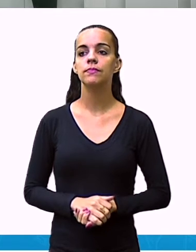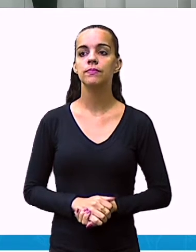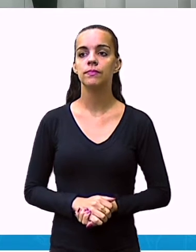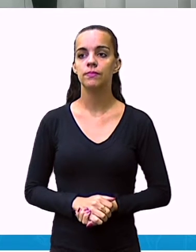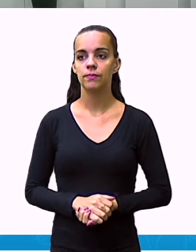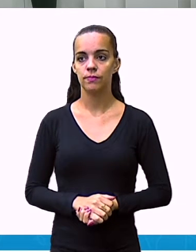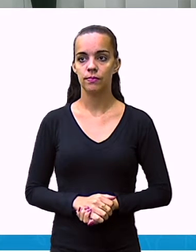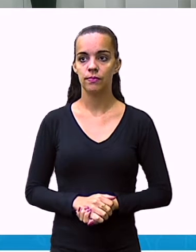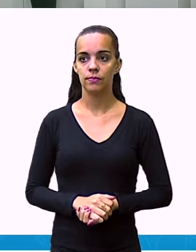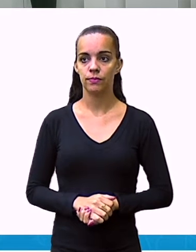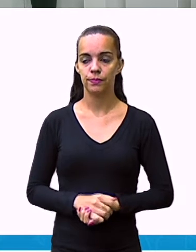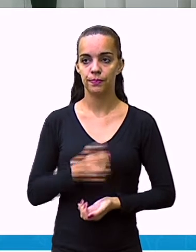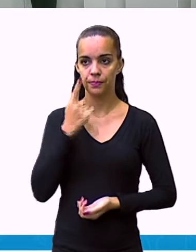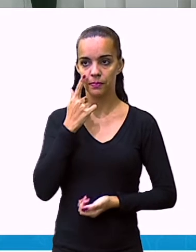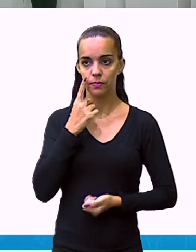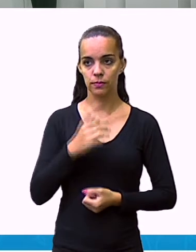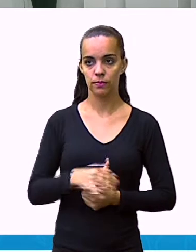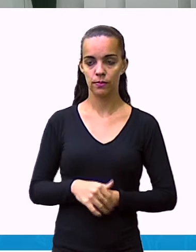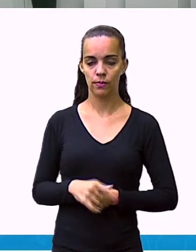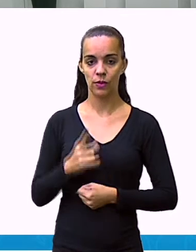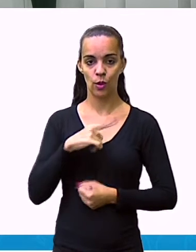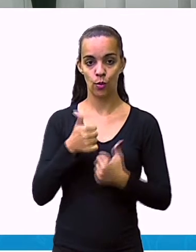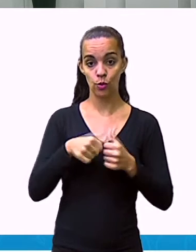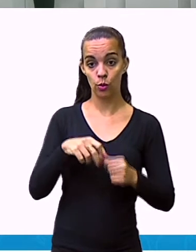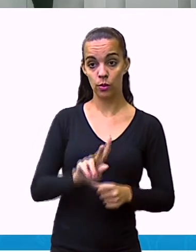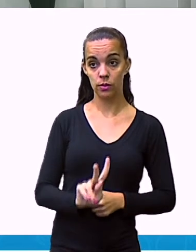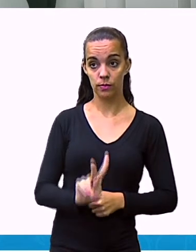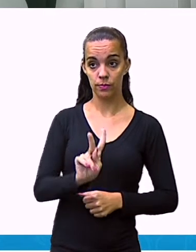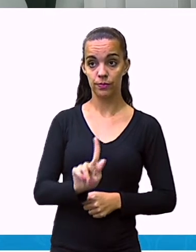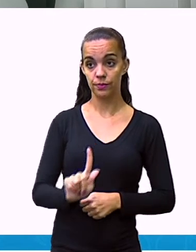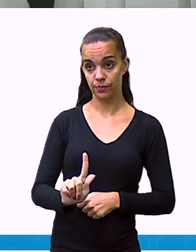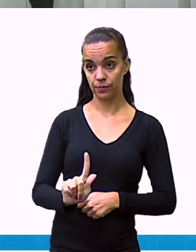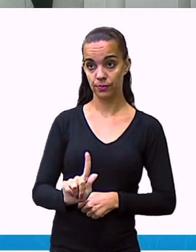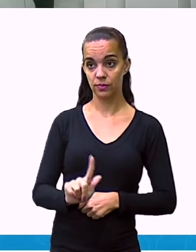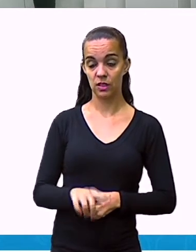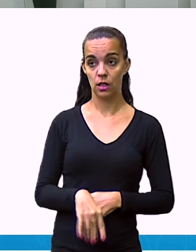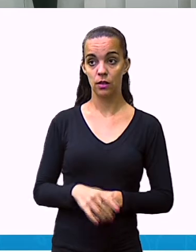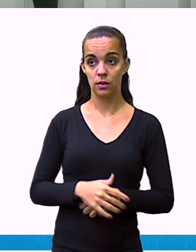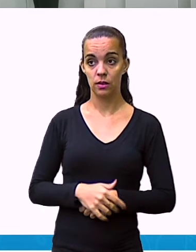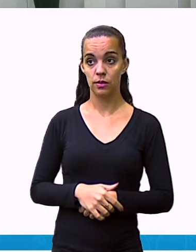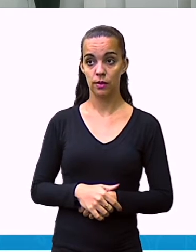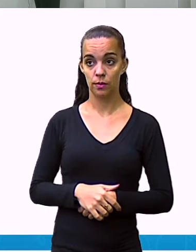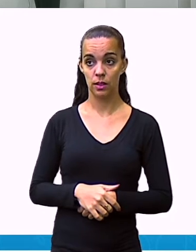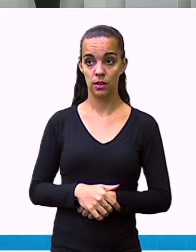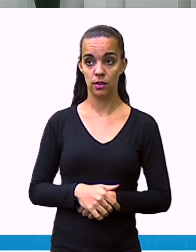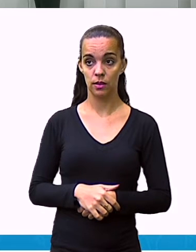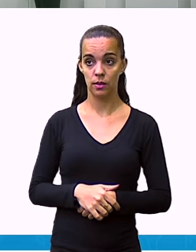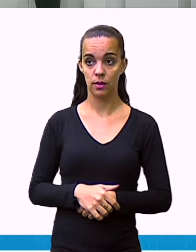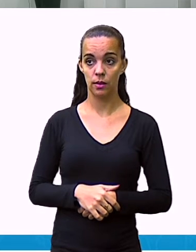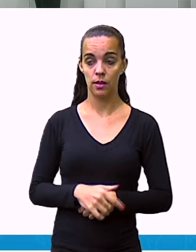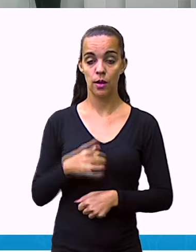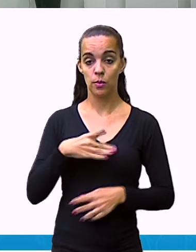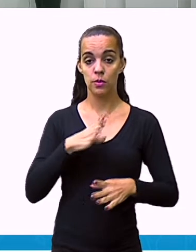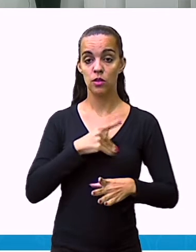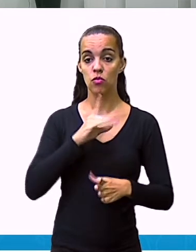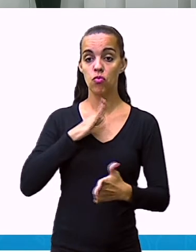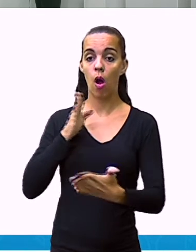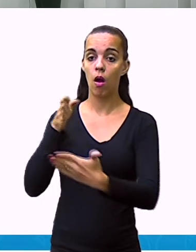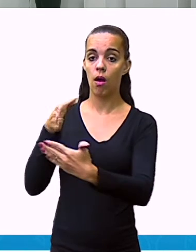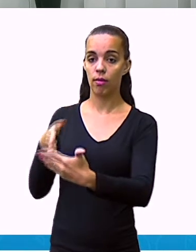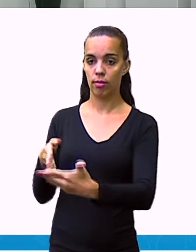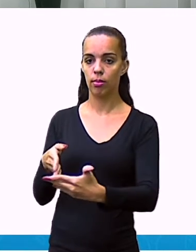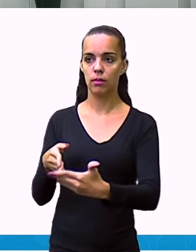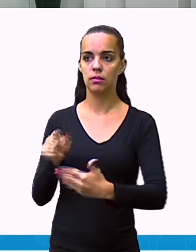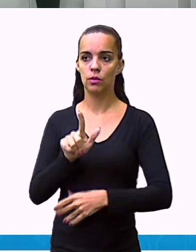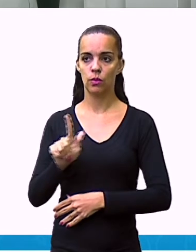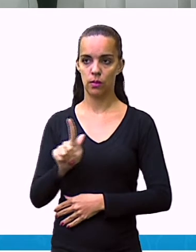e eu vou olha se eu vou sair daqui de quilo tá e vou e vou chegar aqui